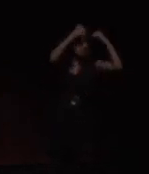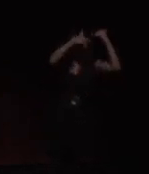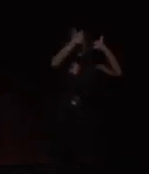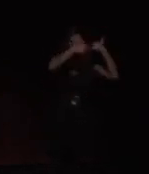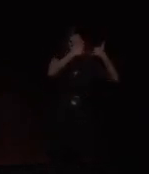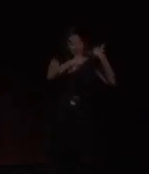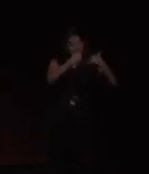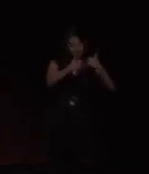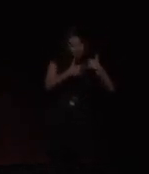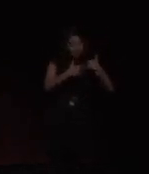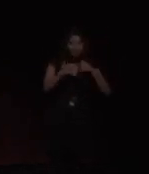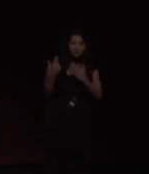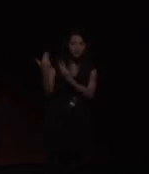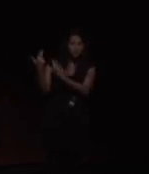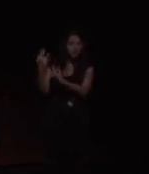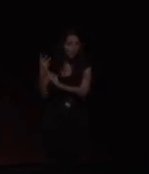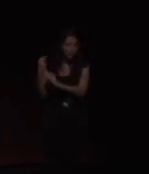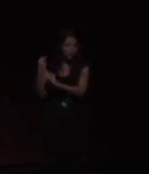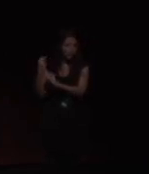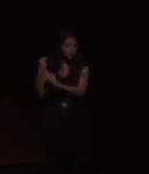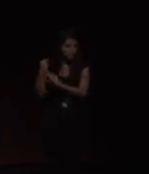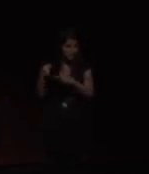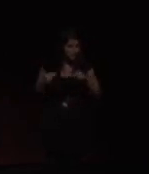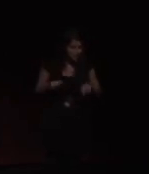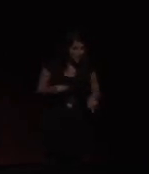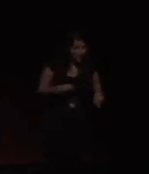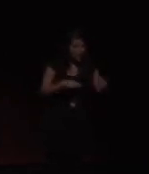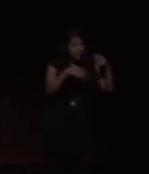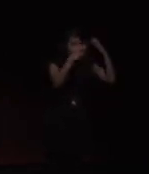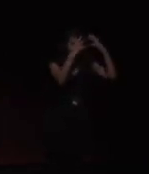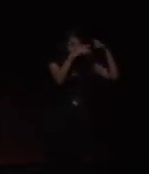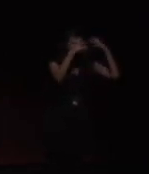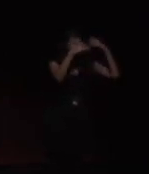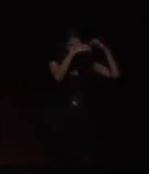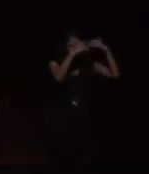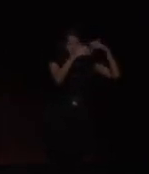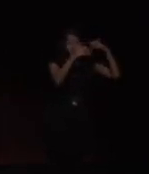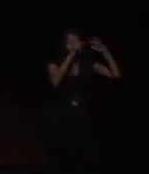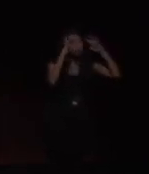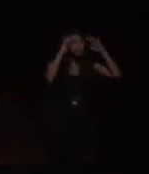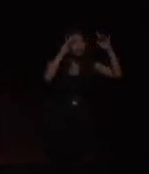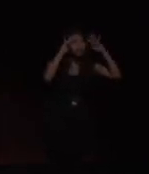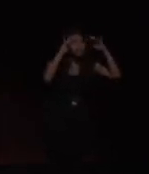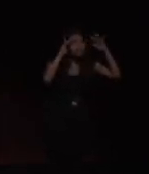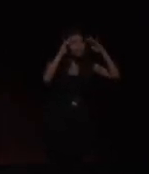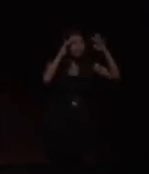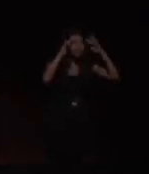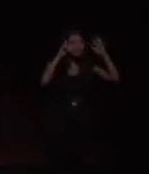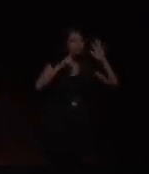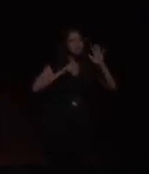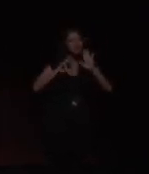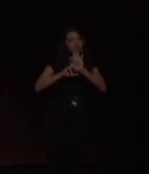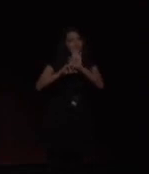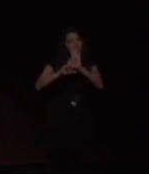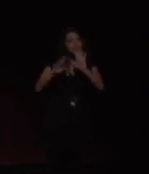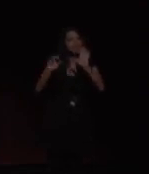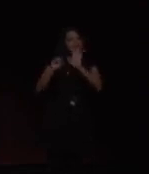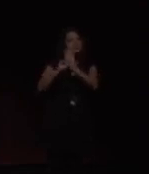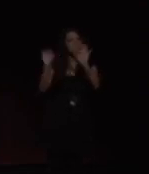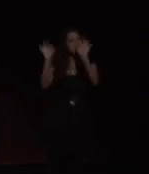uma matriz de pensamentos que ainda não estão carregadas de representações como nossos adultos.